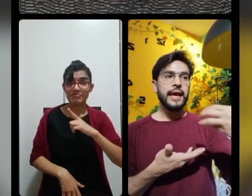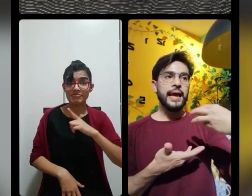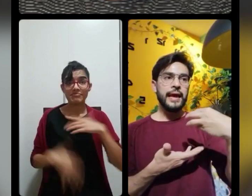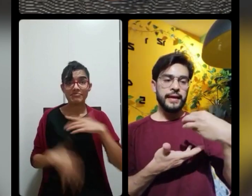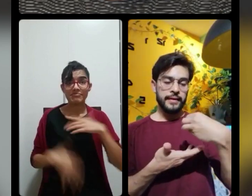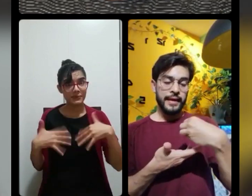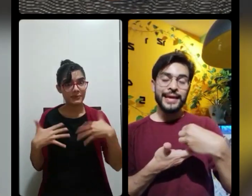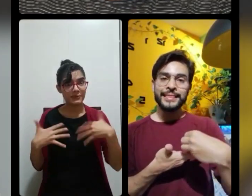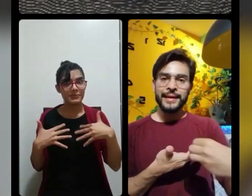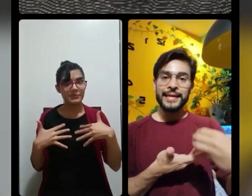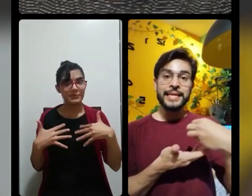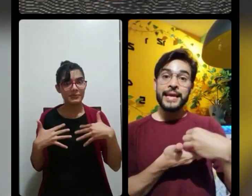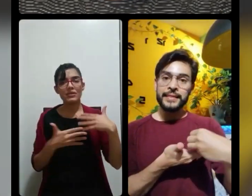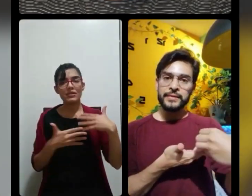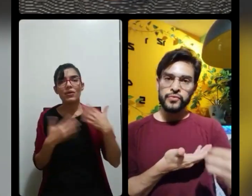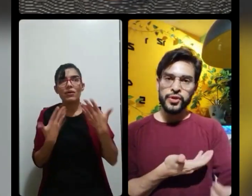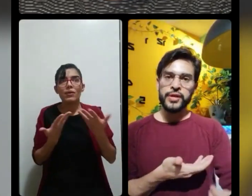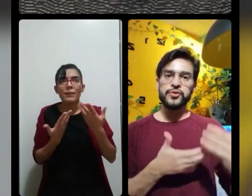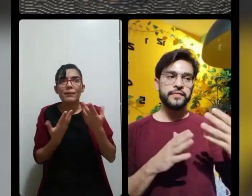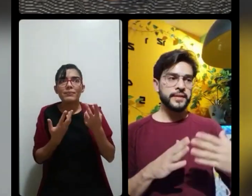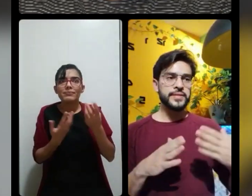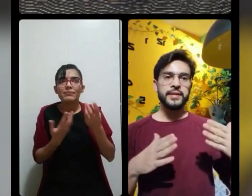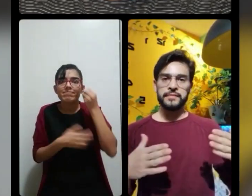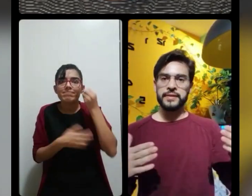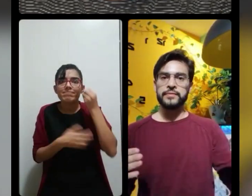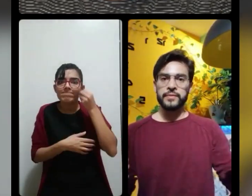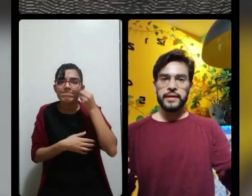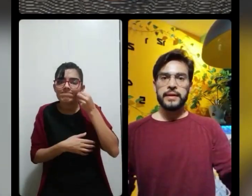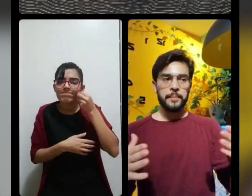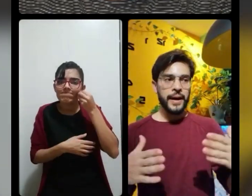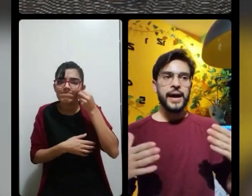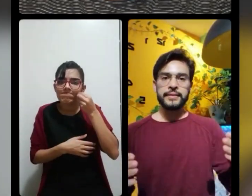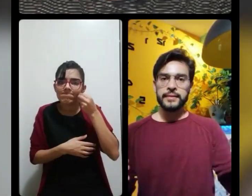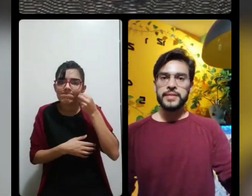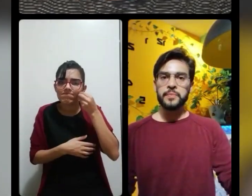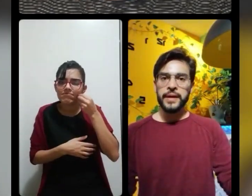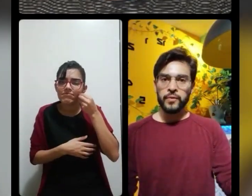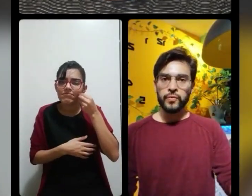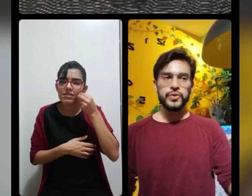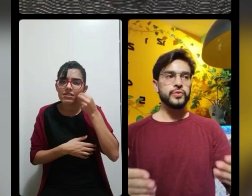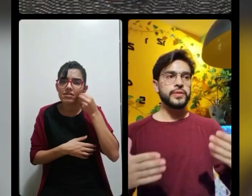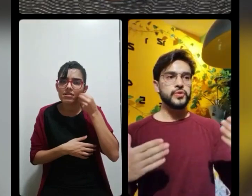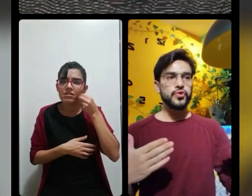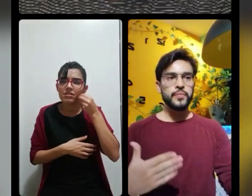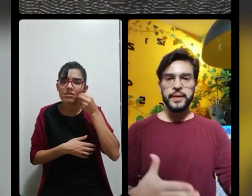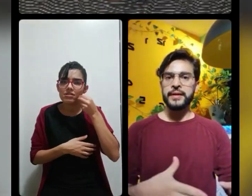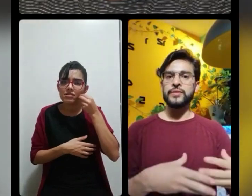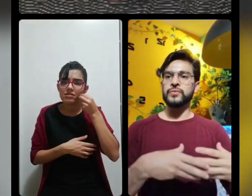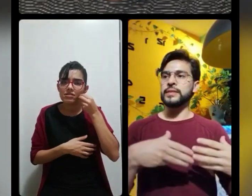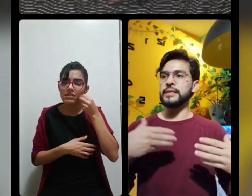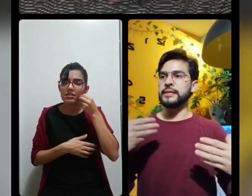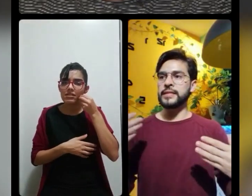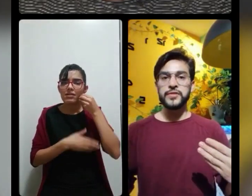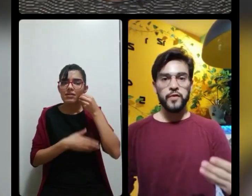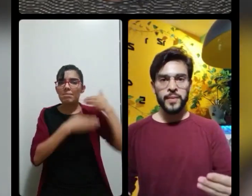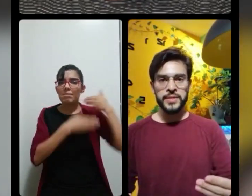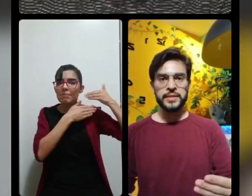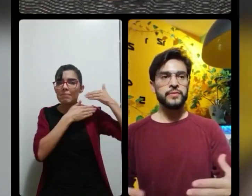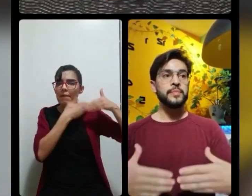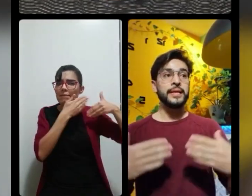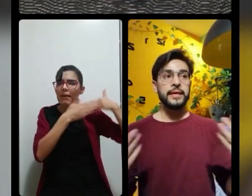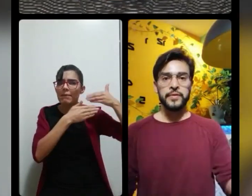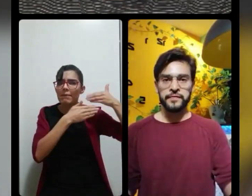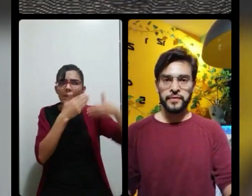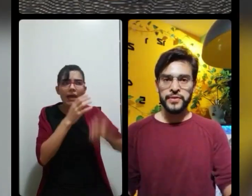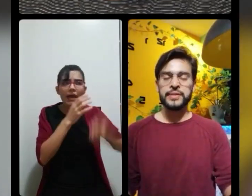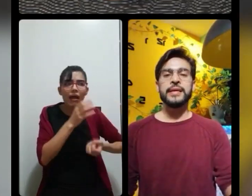que ele entra no gesto e vai descrevendo parte desse percurso de surgimento, de